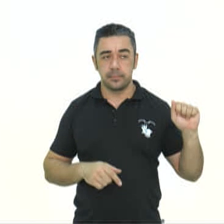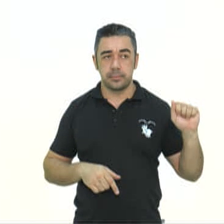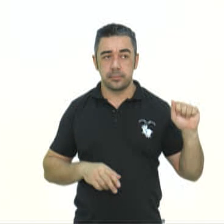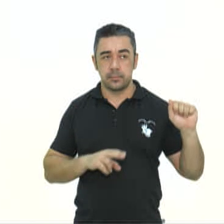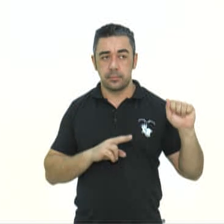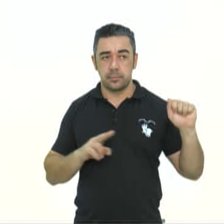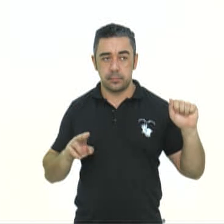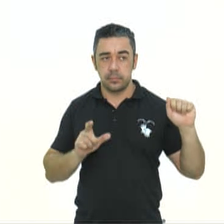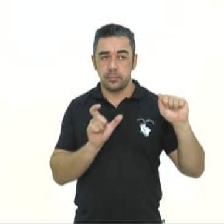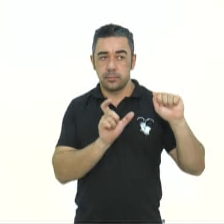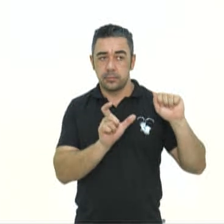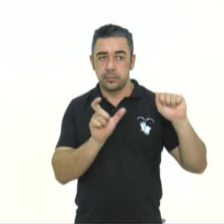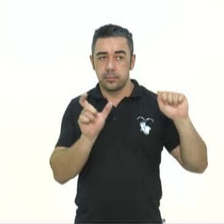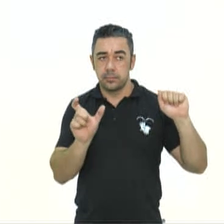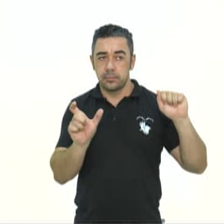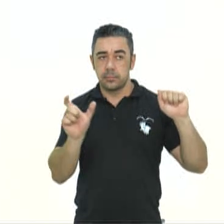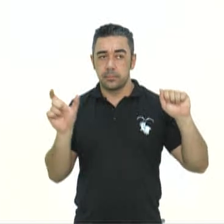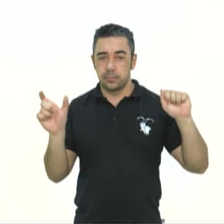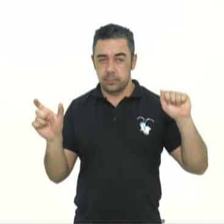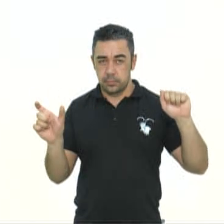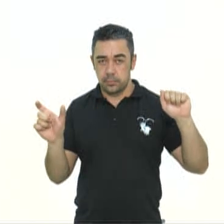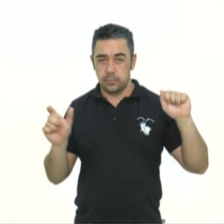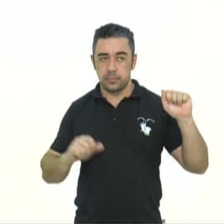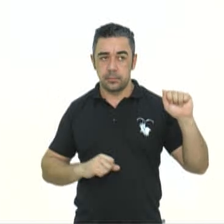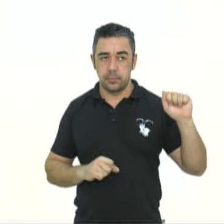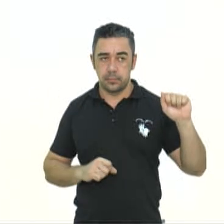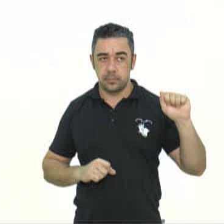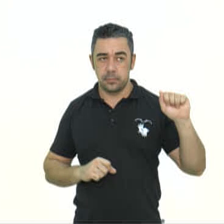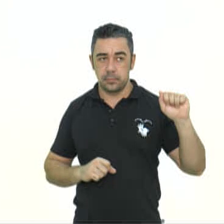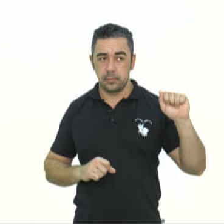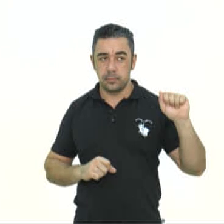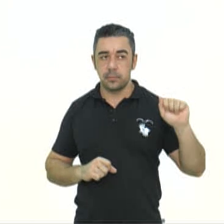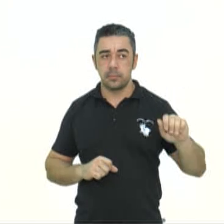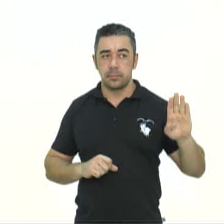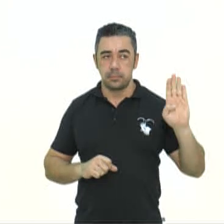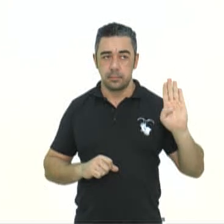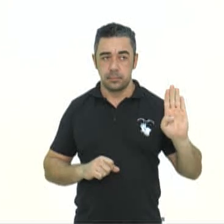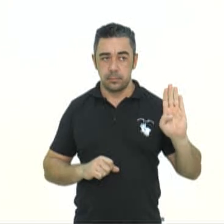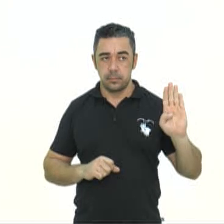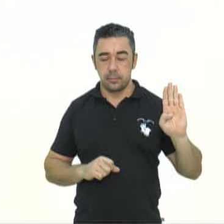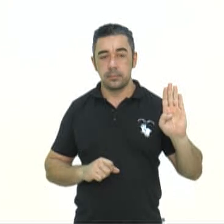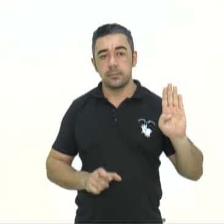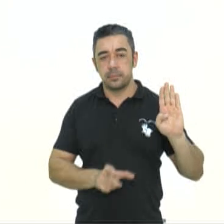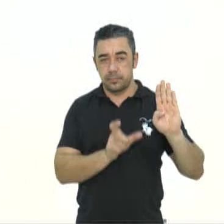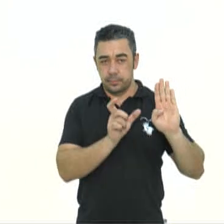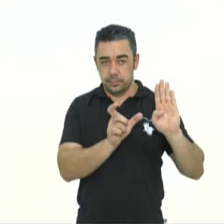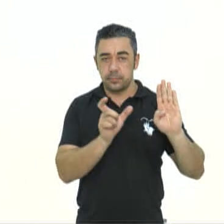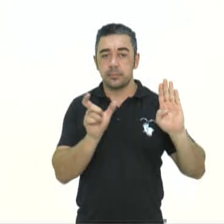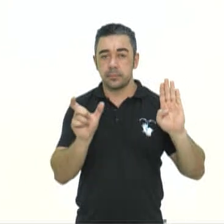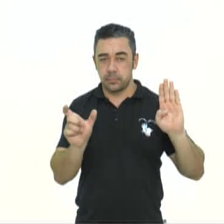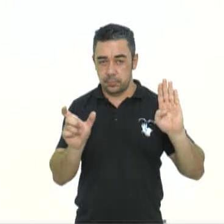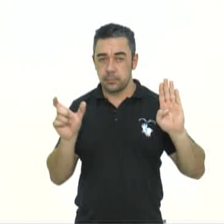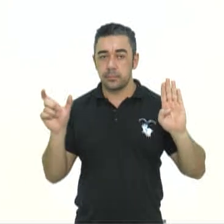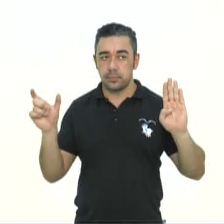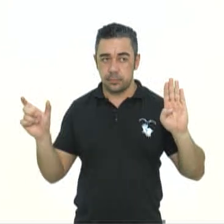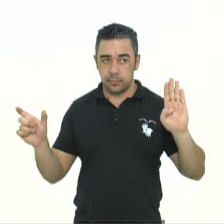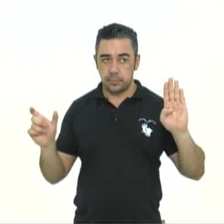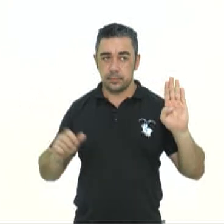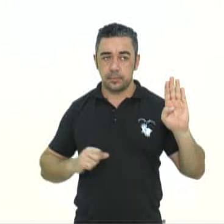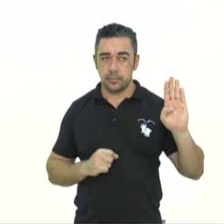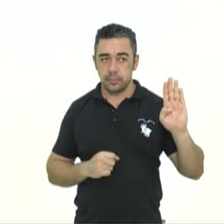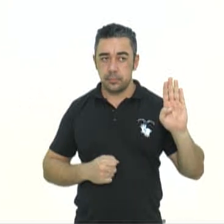Pablo Neruda, Gabriela Mistral e Gabriel García Márquez. Letra B. Pablo Neruda,